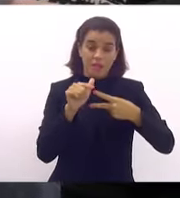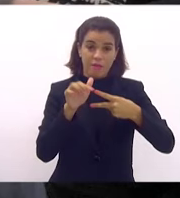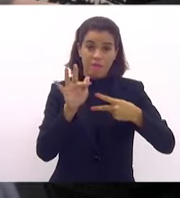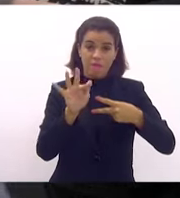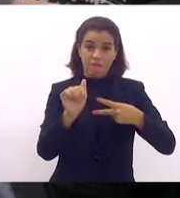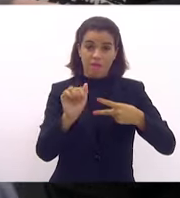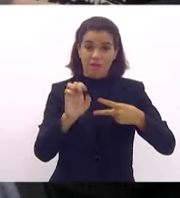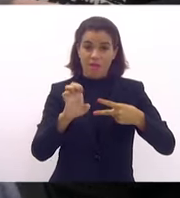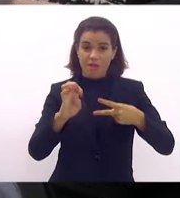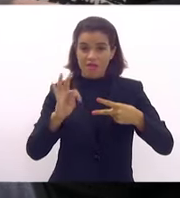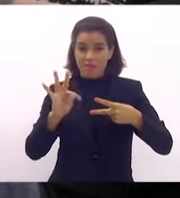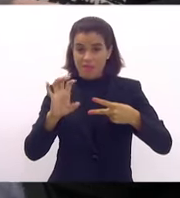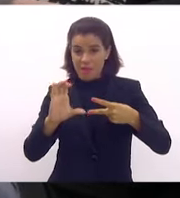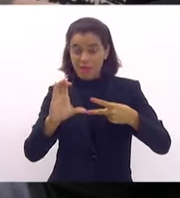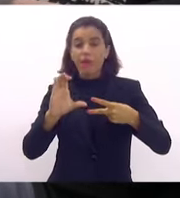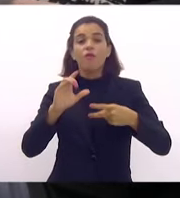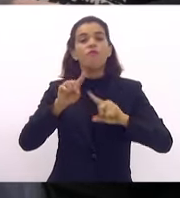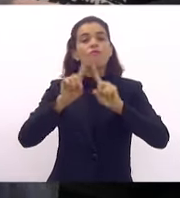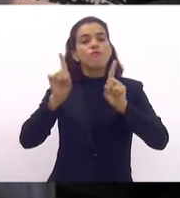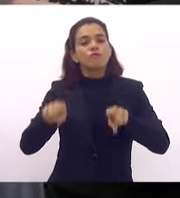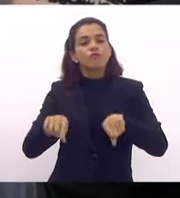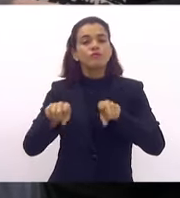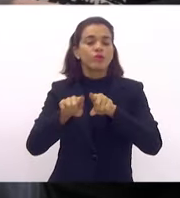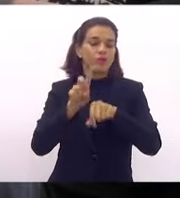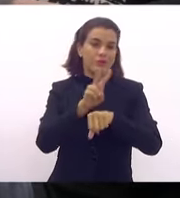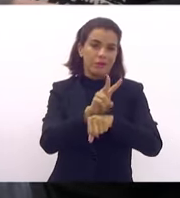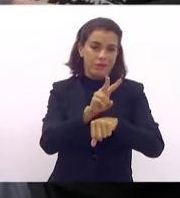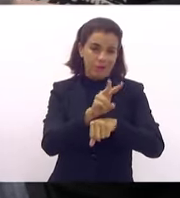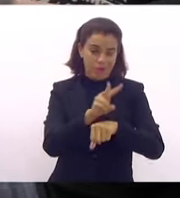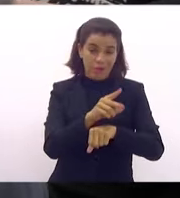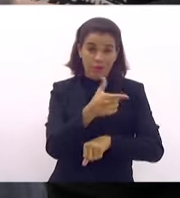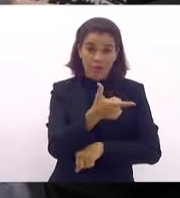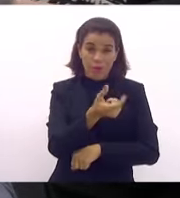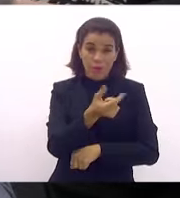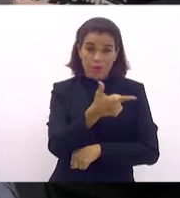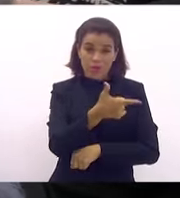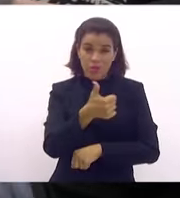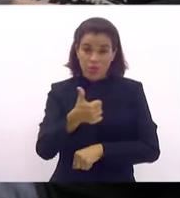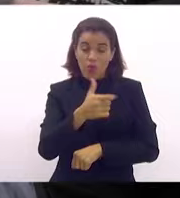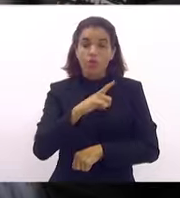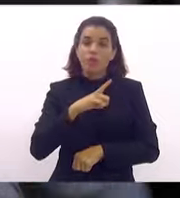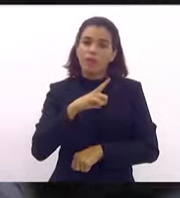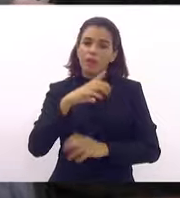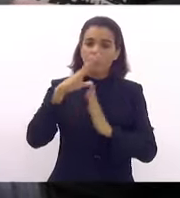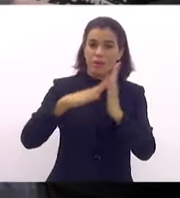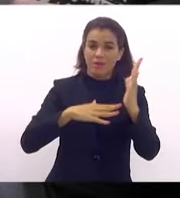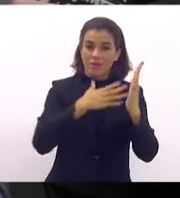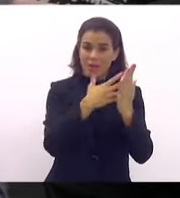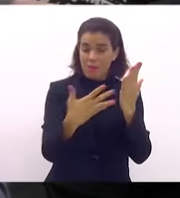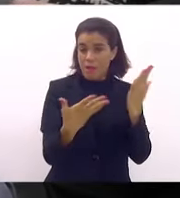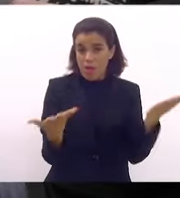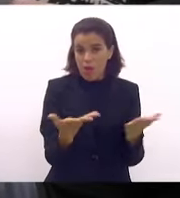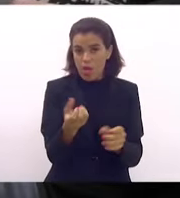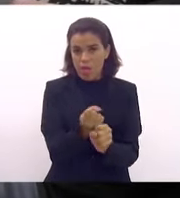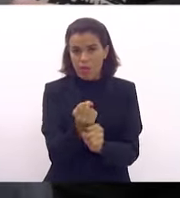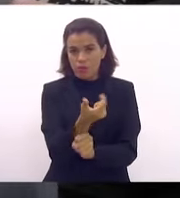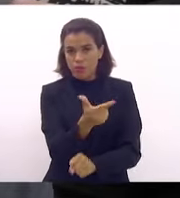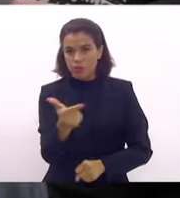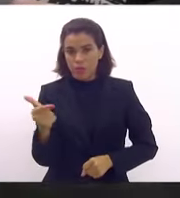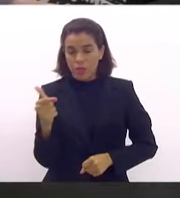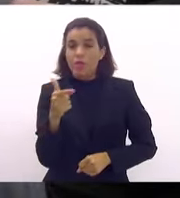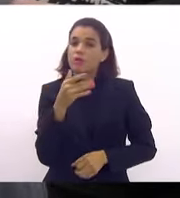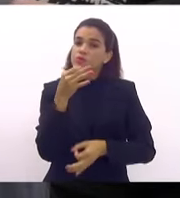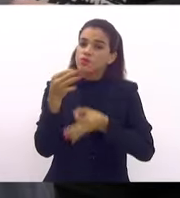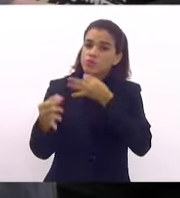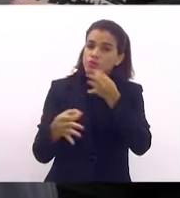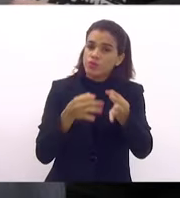dos temporários e a questão de que, em 2021, quando a gente aprovou, tinha uma tabela. Esse ano não tem uma tabela Então, eu gostaria de sugerir a